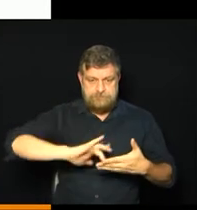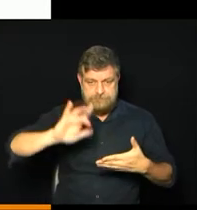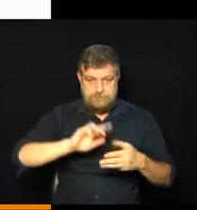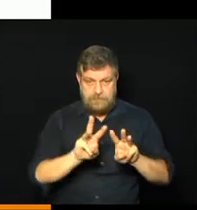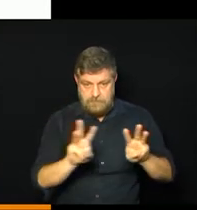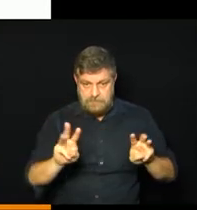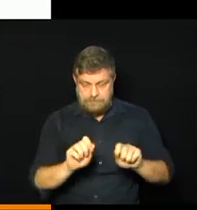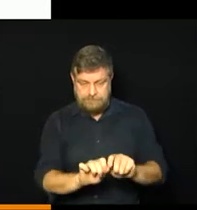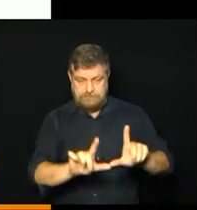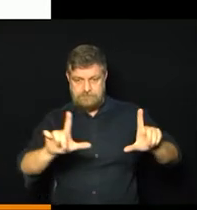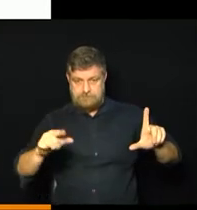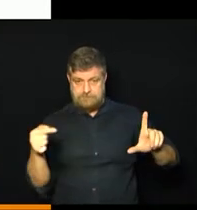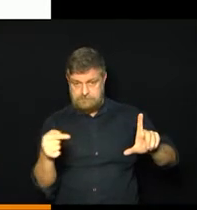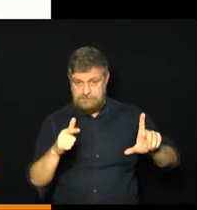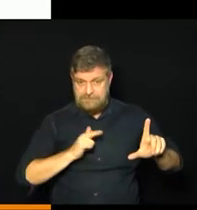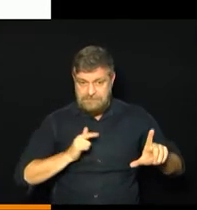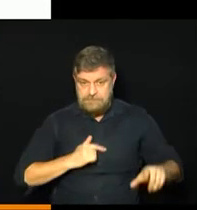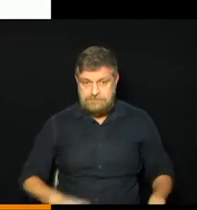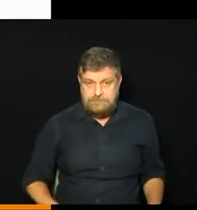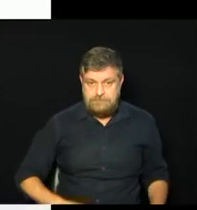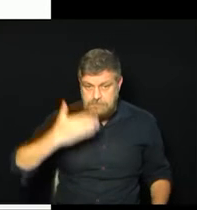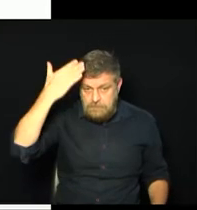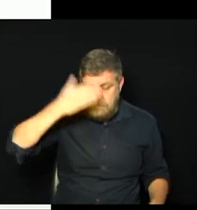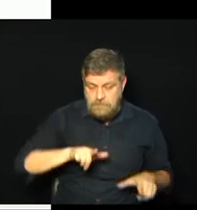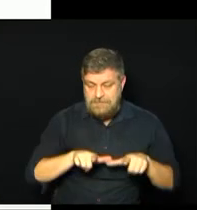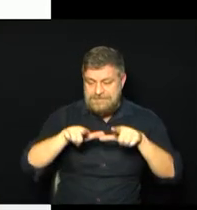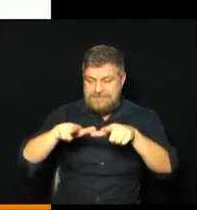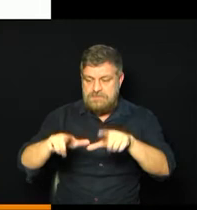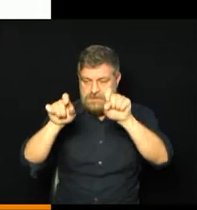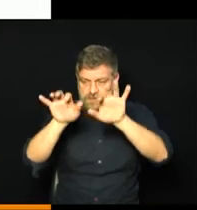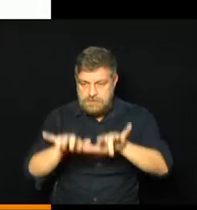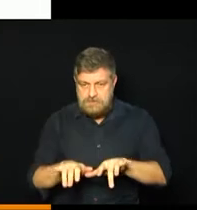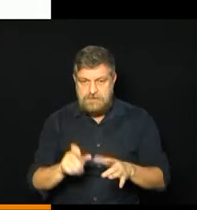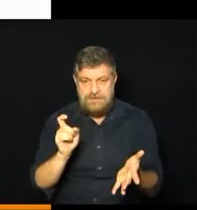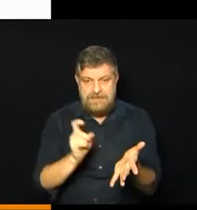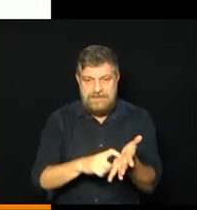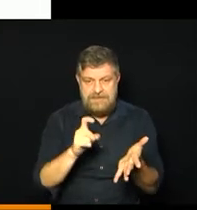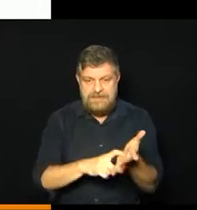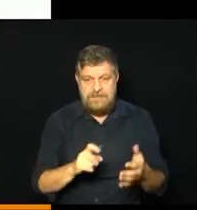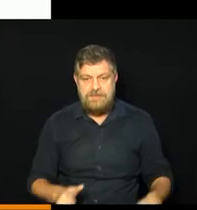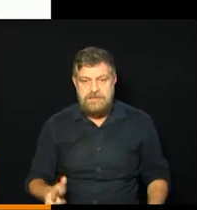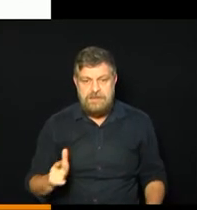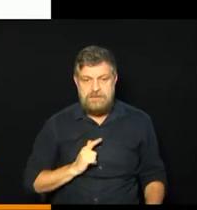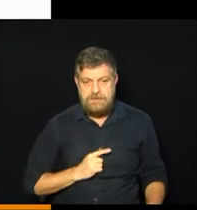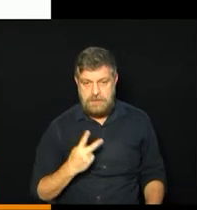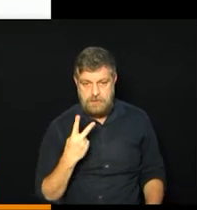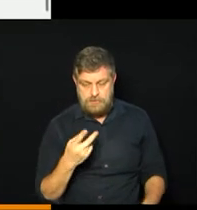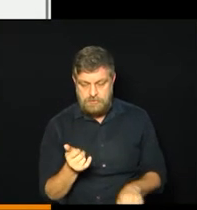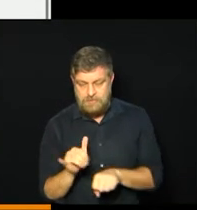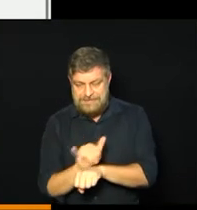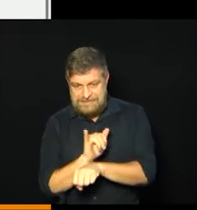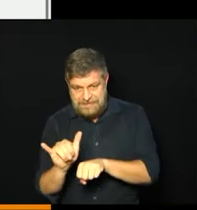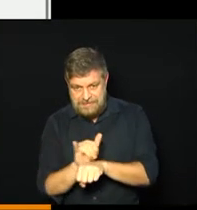site, já está escrito aqui, ó, certificado digital. Aí você clica e já vai para esta tela. São 2 caminhos. A gente